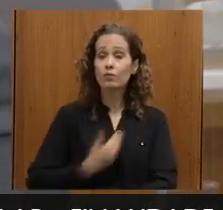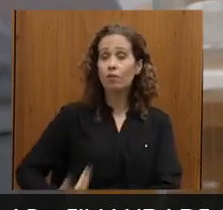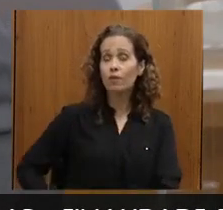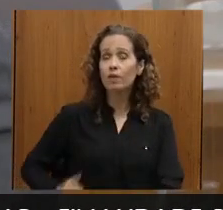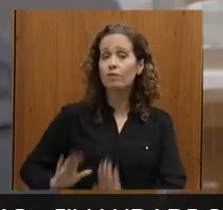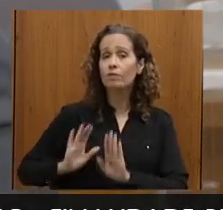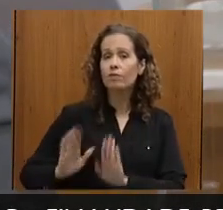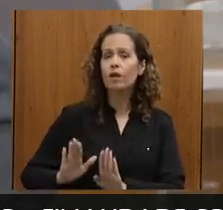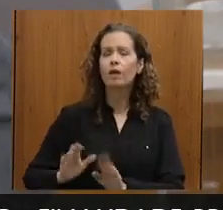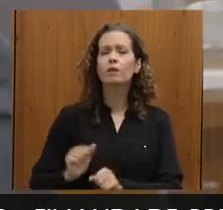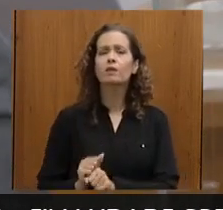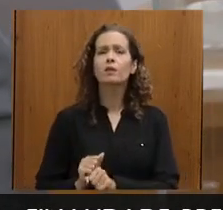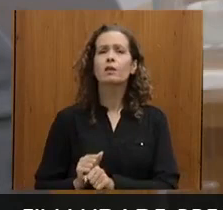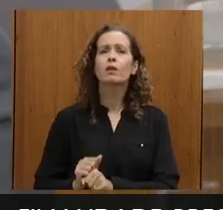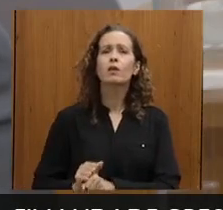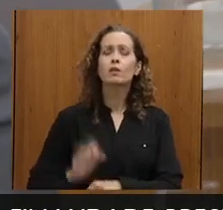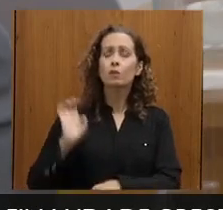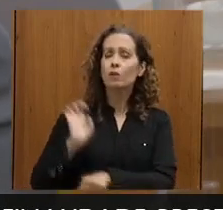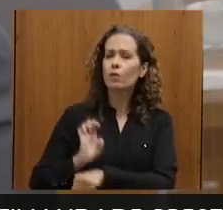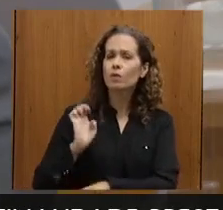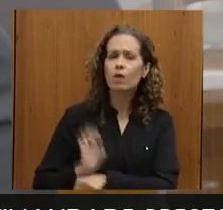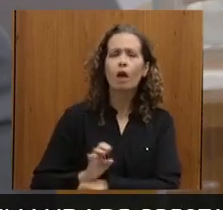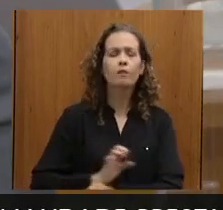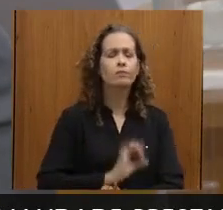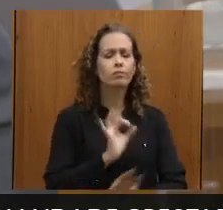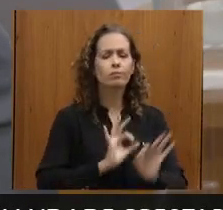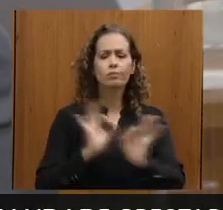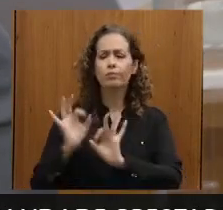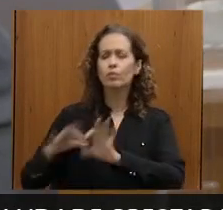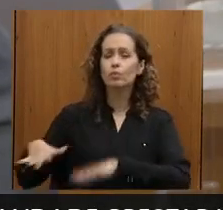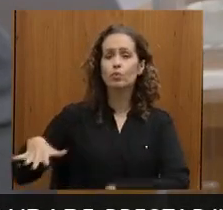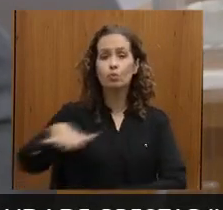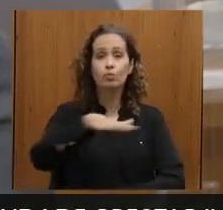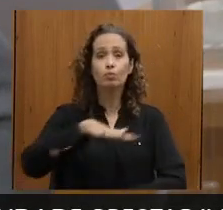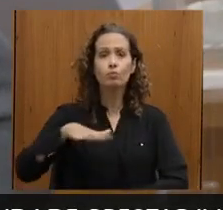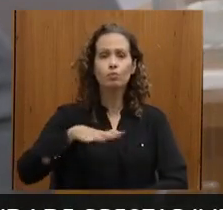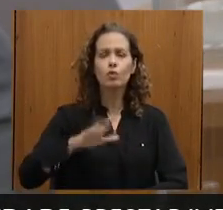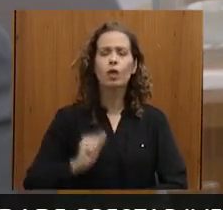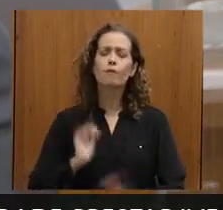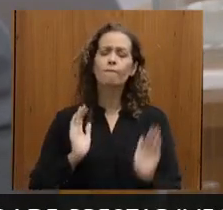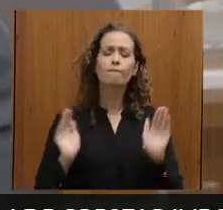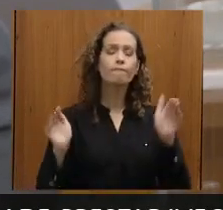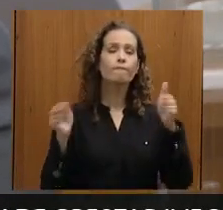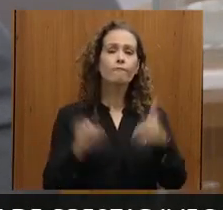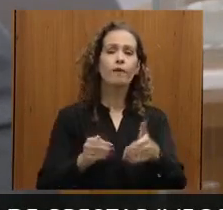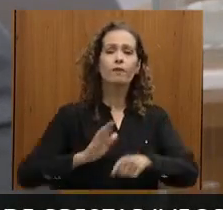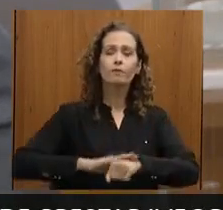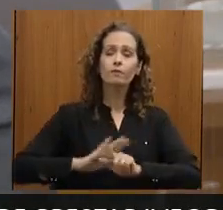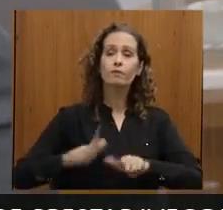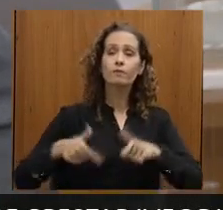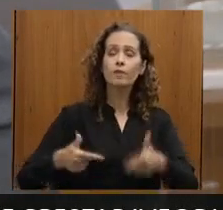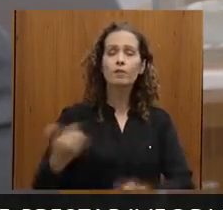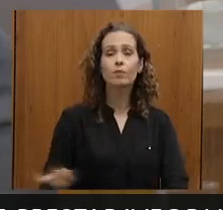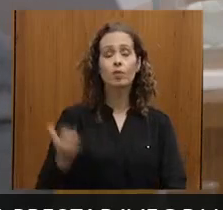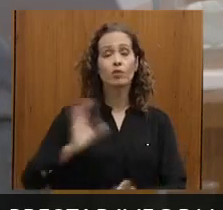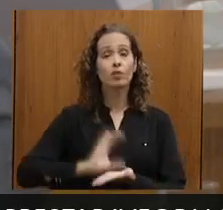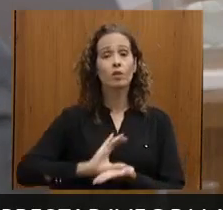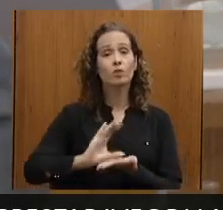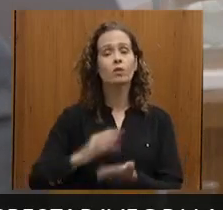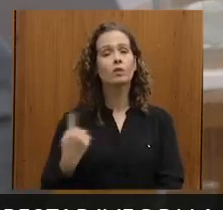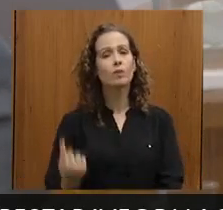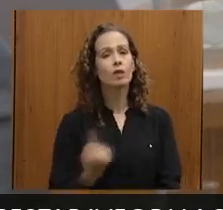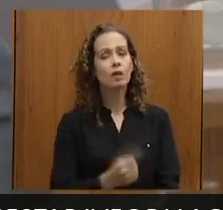em todos os órgãos do nosso Estado estritamente focados em executar este importante recurso para cada um dos